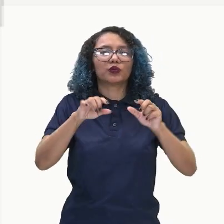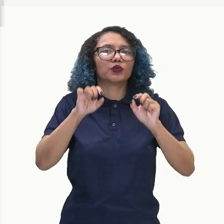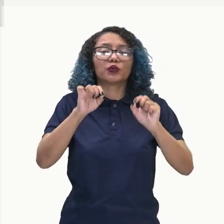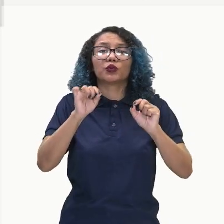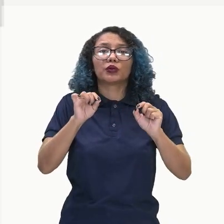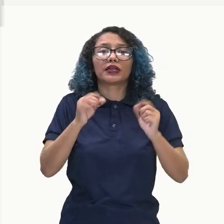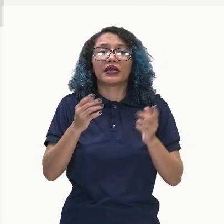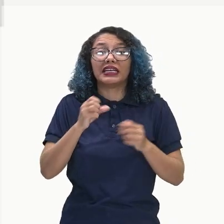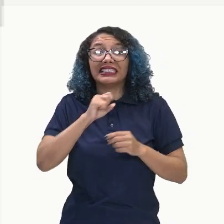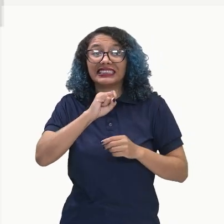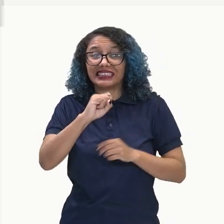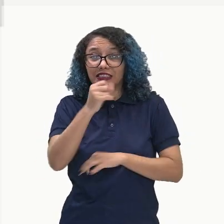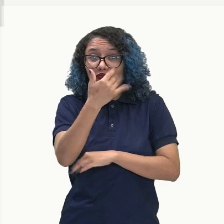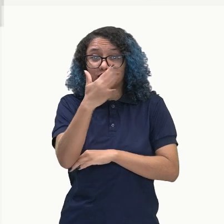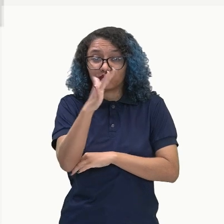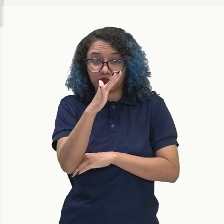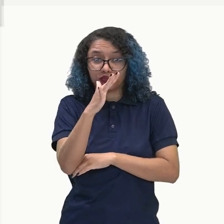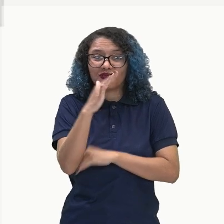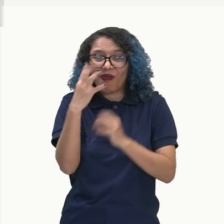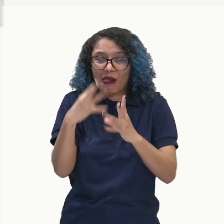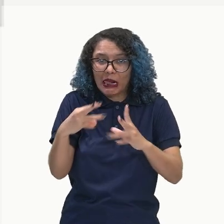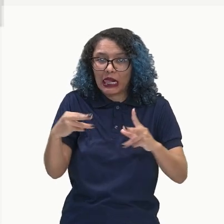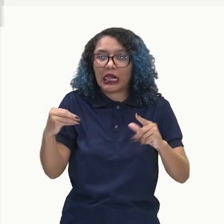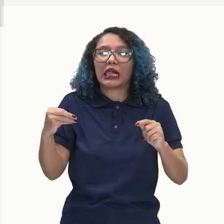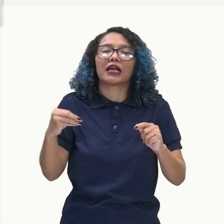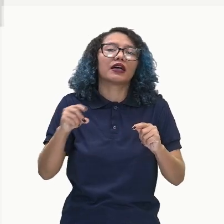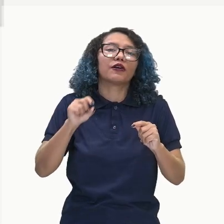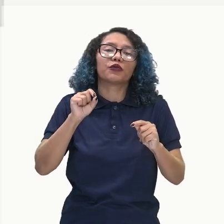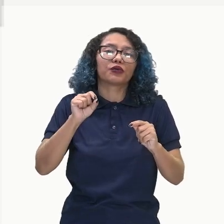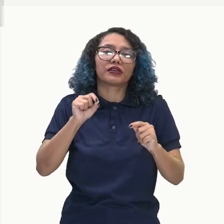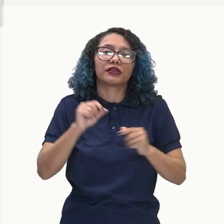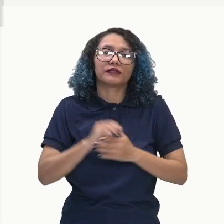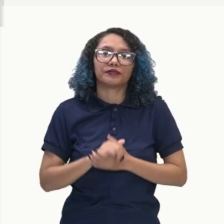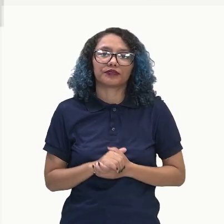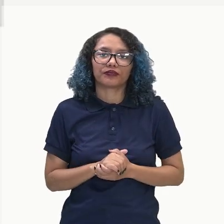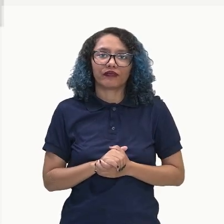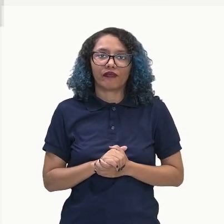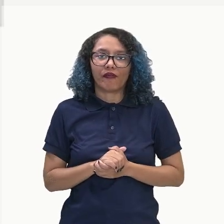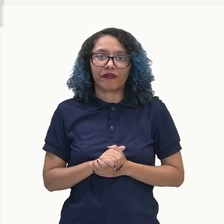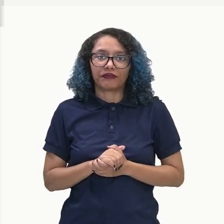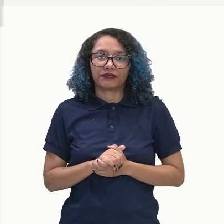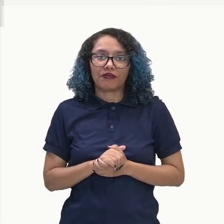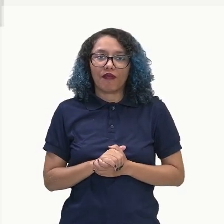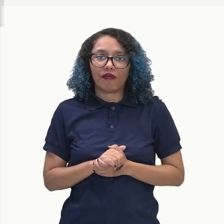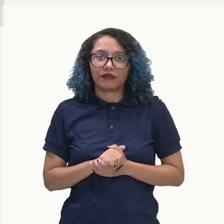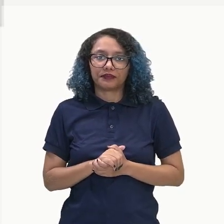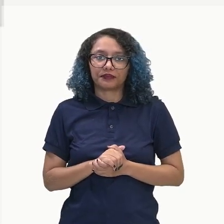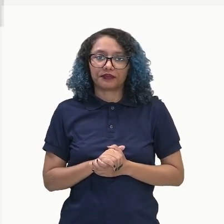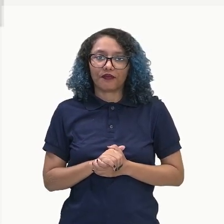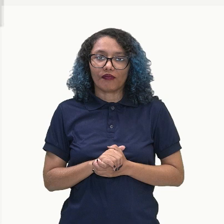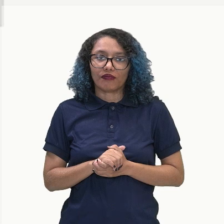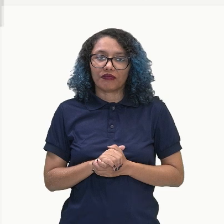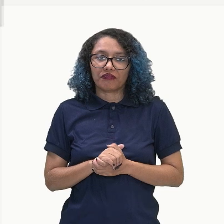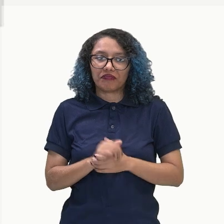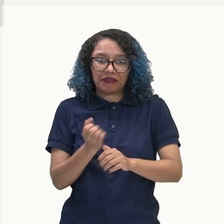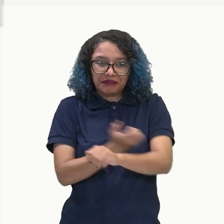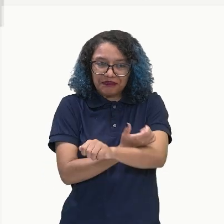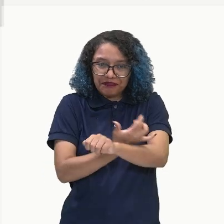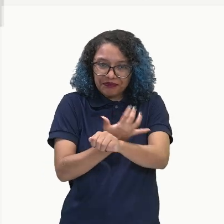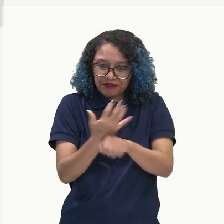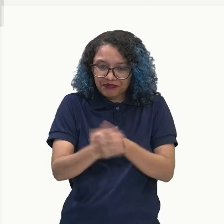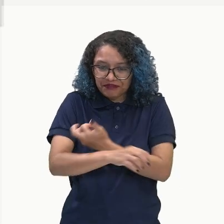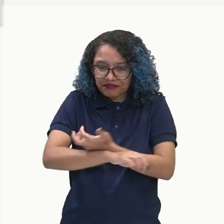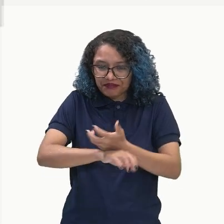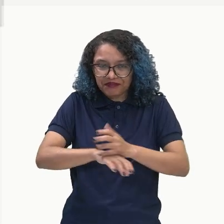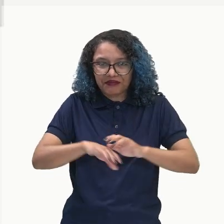ela morre ou quando ela sai daí, ela vai acabar, né, permitindo essa ausência da vegetação, permite que